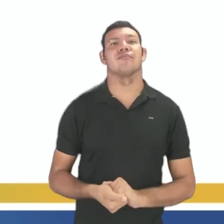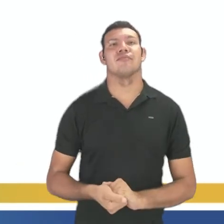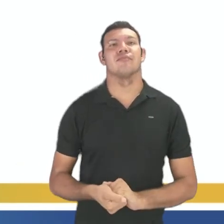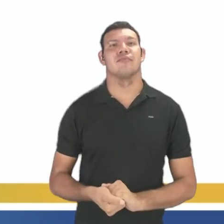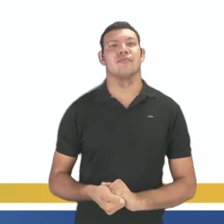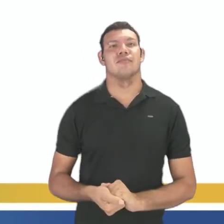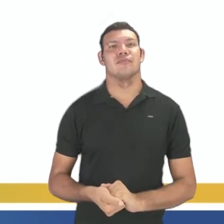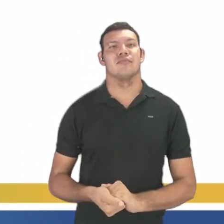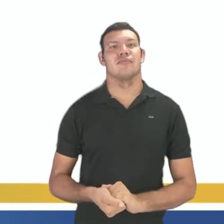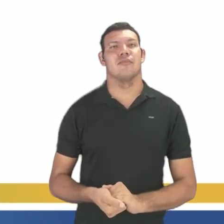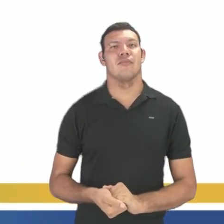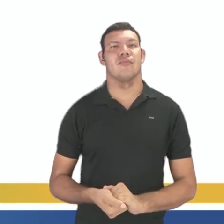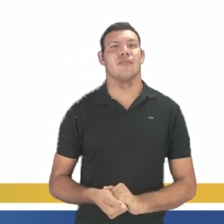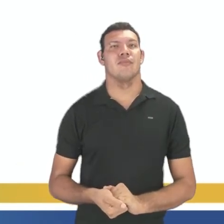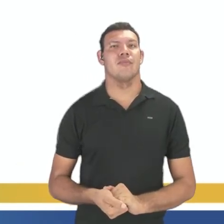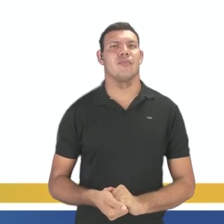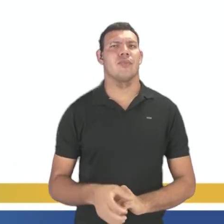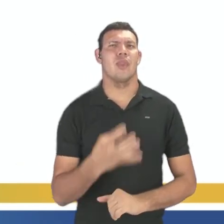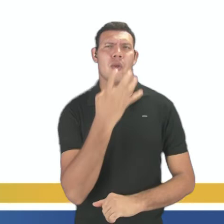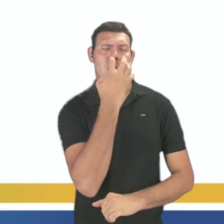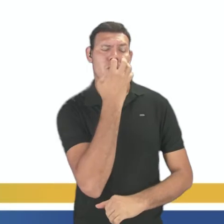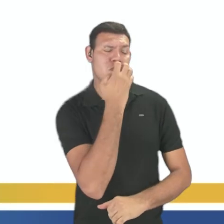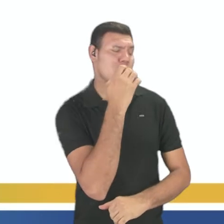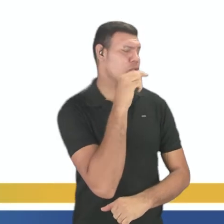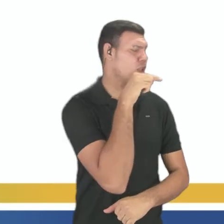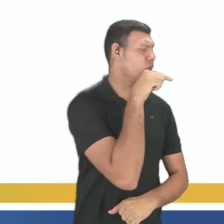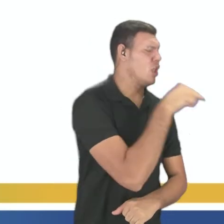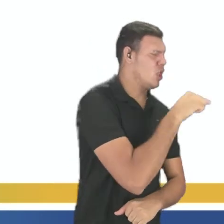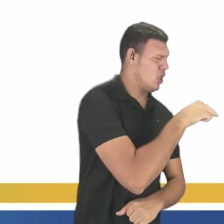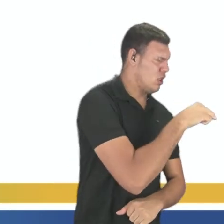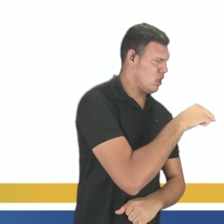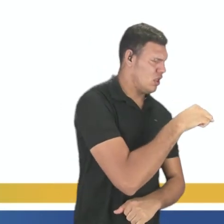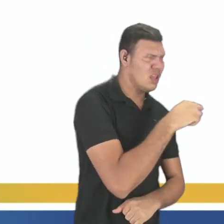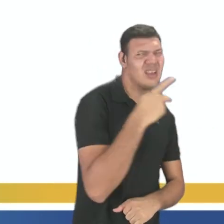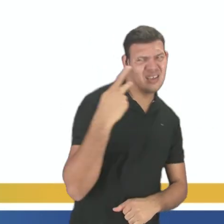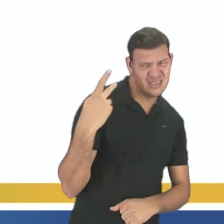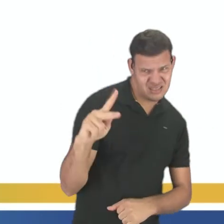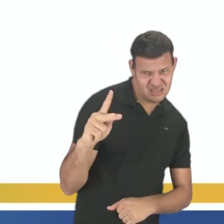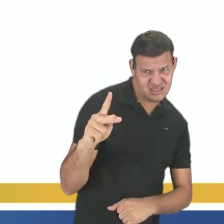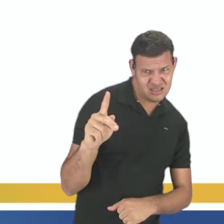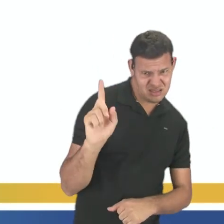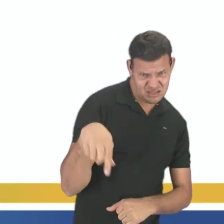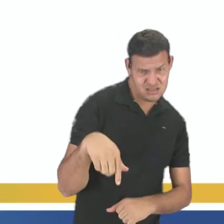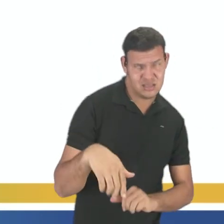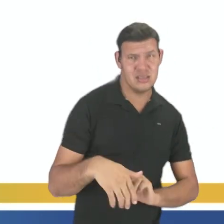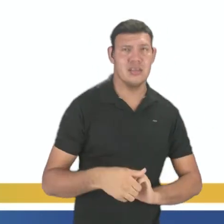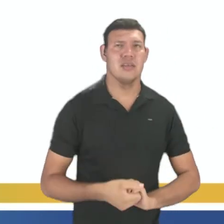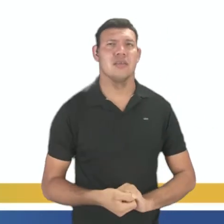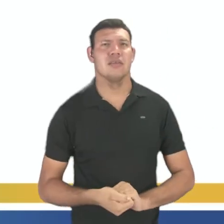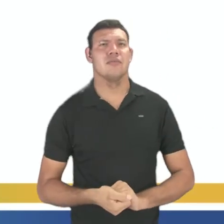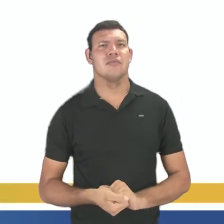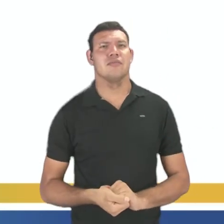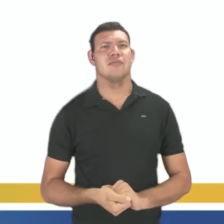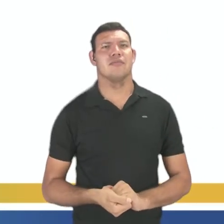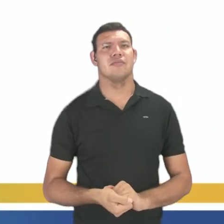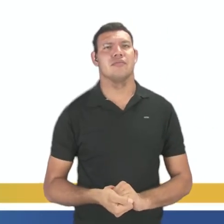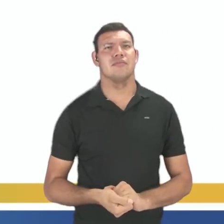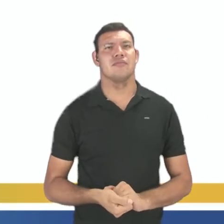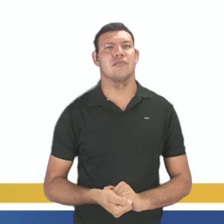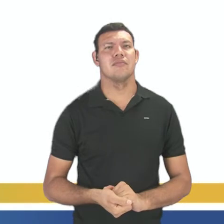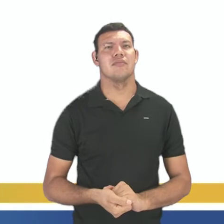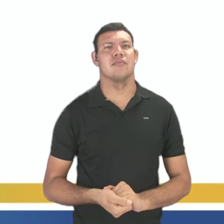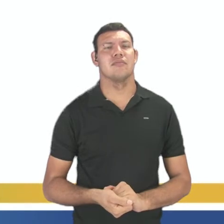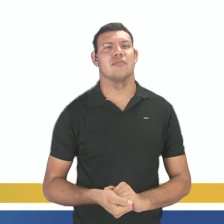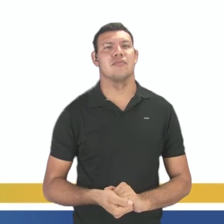of yours, right? Esse cachorro é um dos seus, certo? Aqui faz mais sentido. E tem o